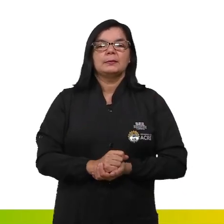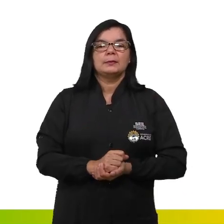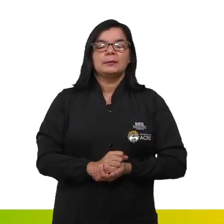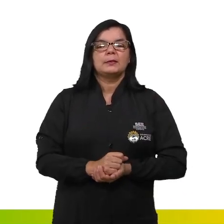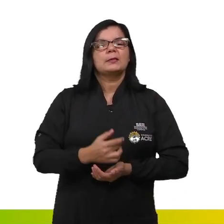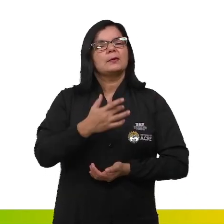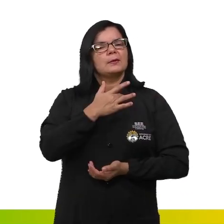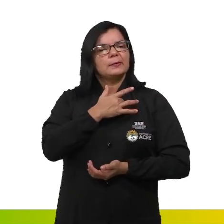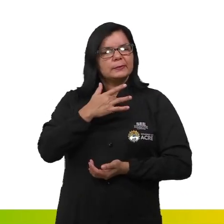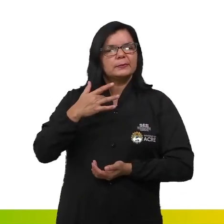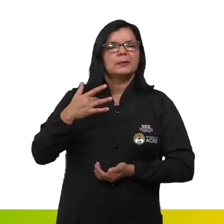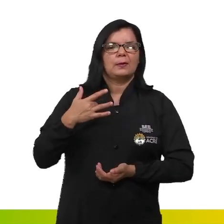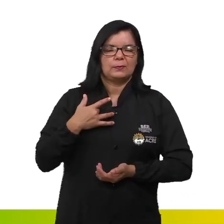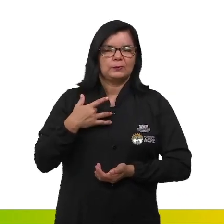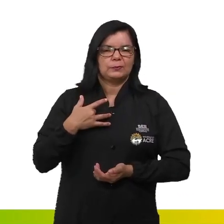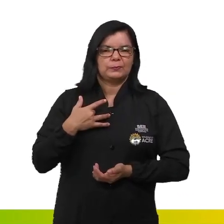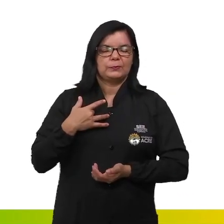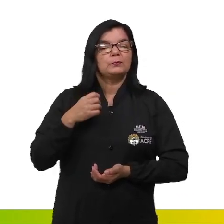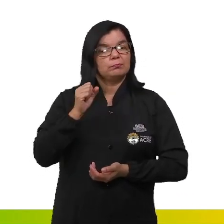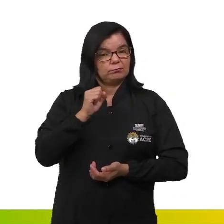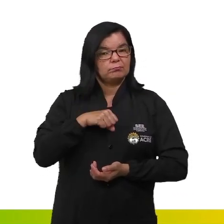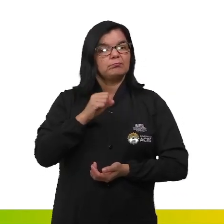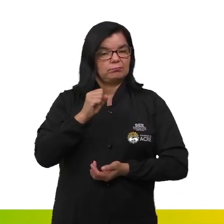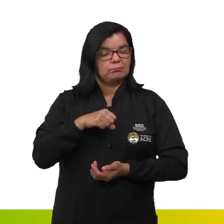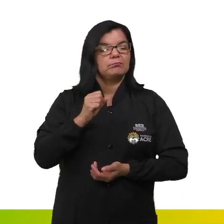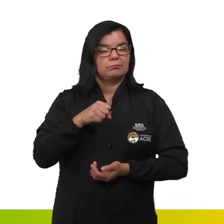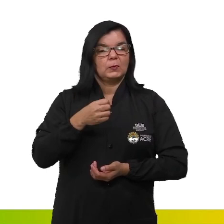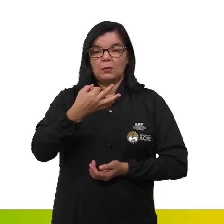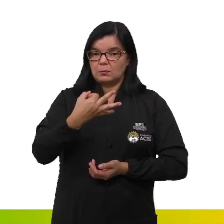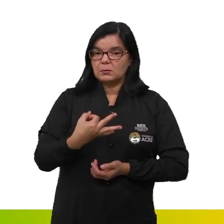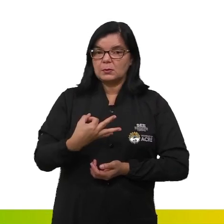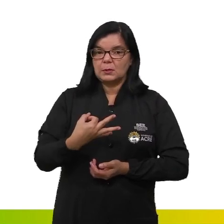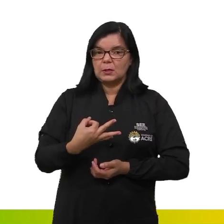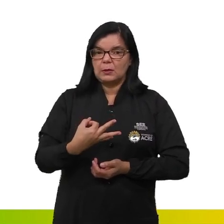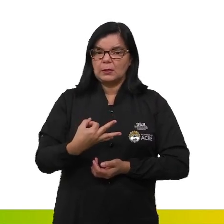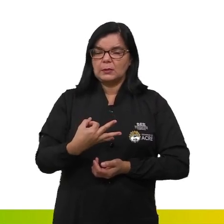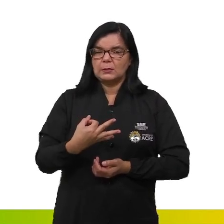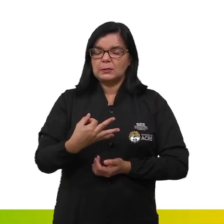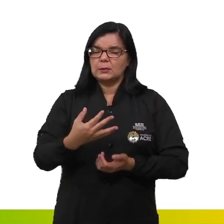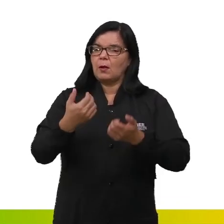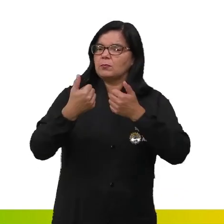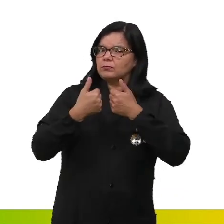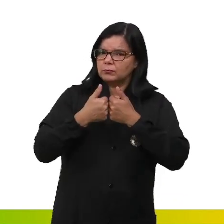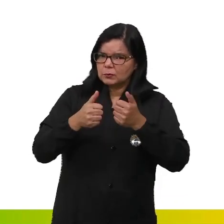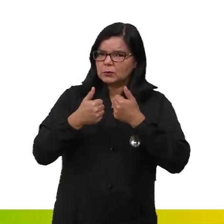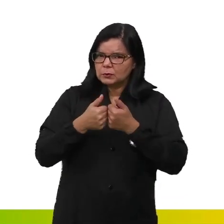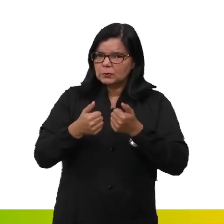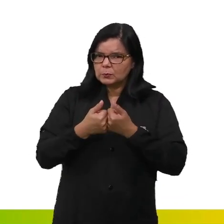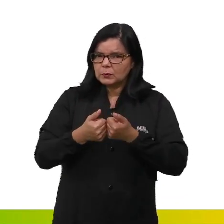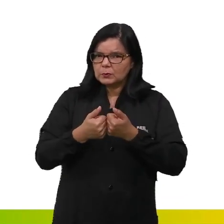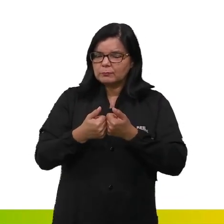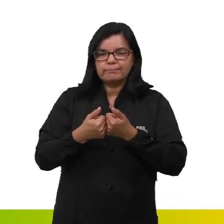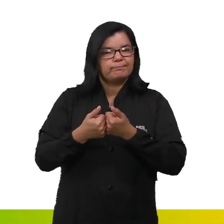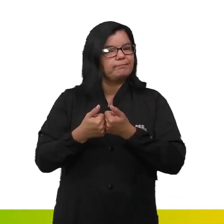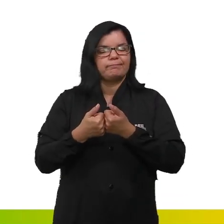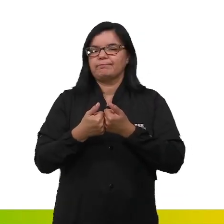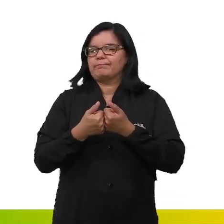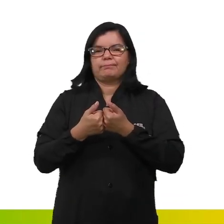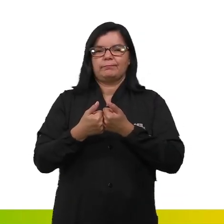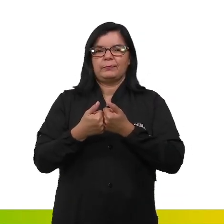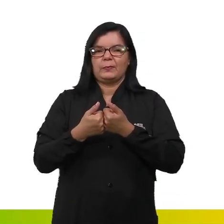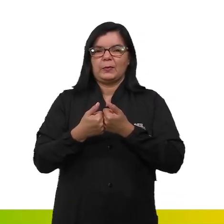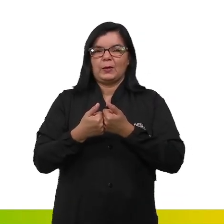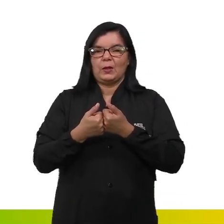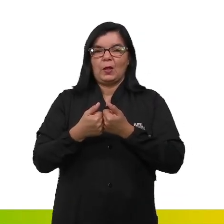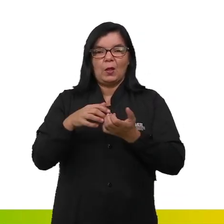Ele leva em consideração a saúde? Sim, saúde, correto. Ele leva em consideração os transportes? Não,